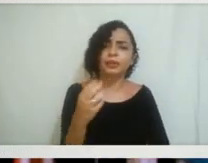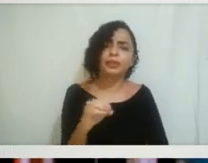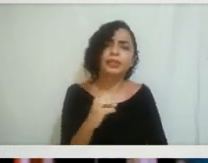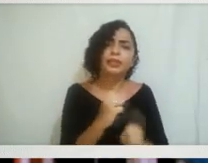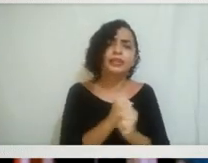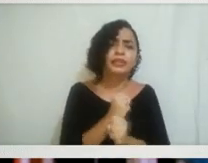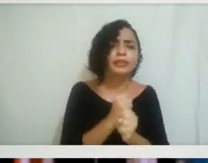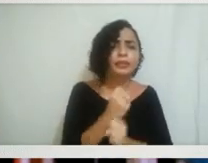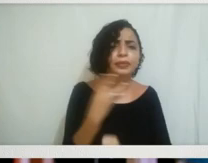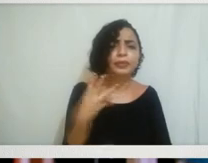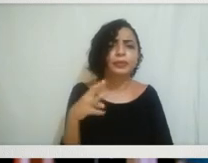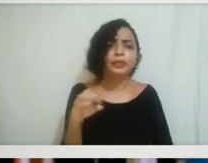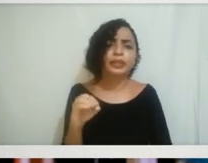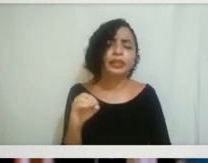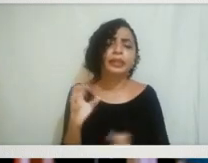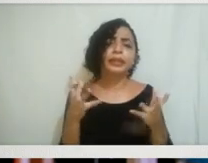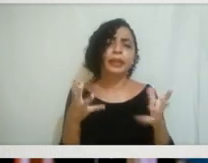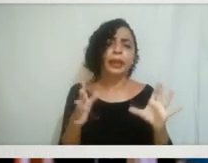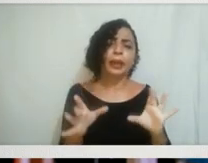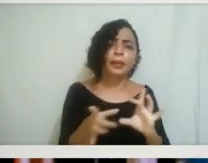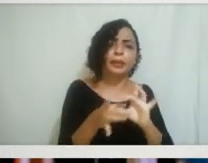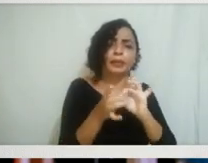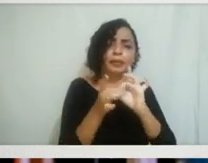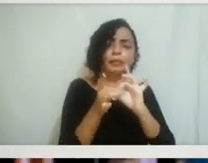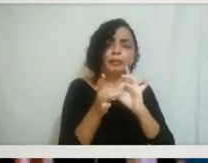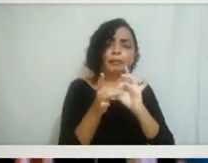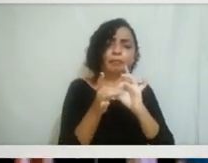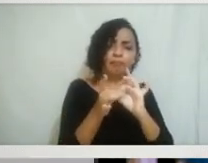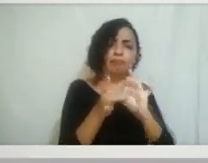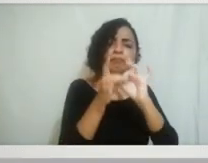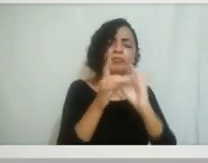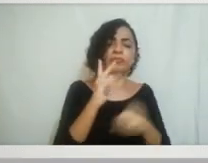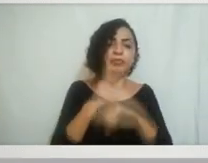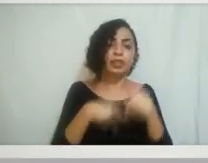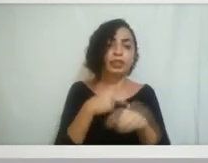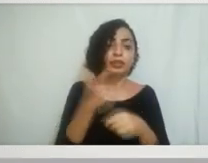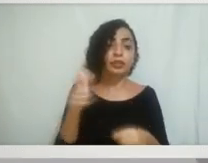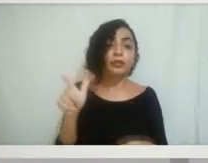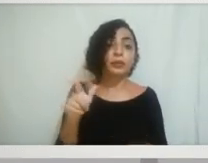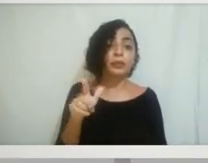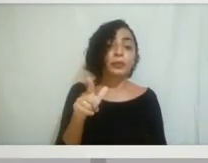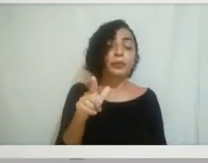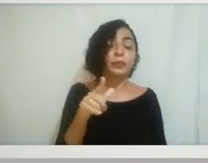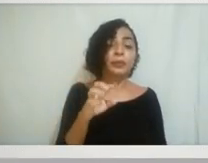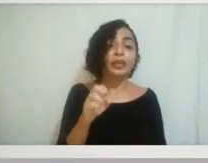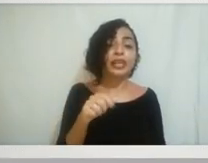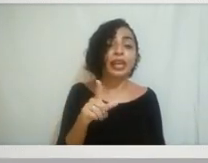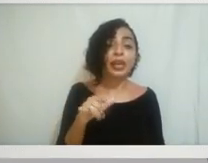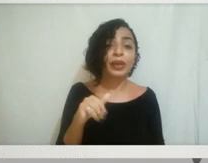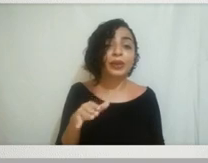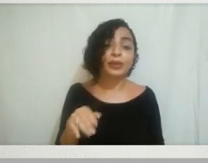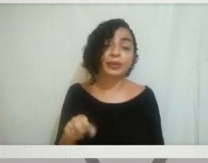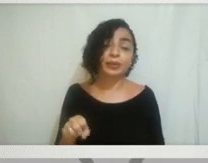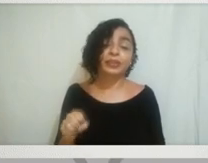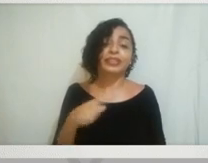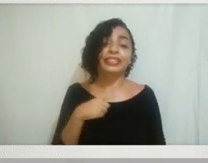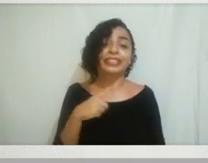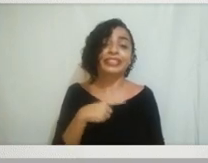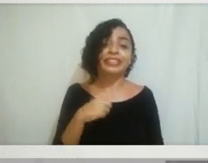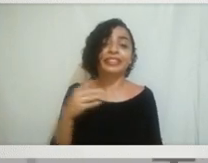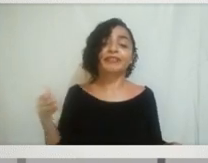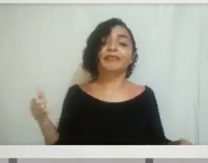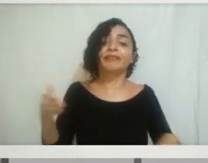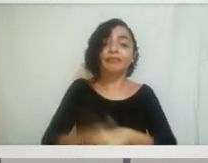anos 30, nos anos 40, de fortalecer as relações dos Estados Unidos com outros países. E o Welles foi um dos artistas, um